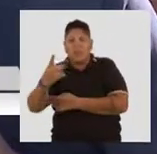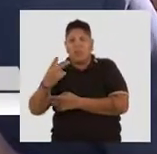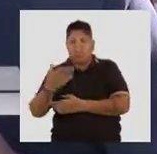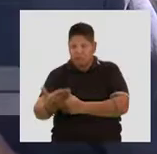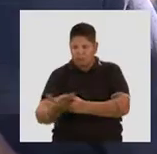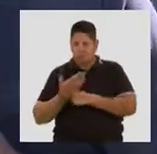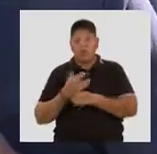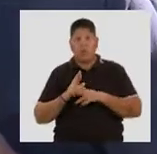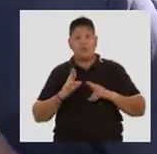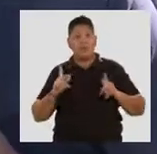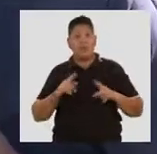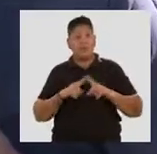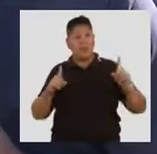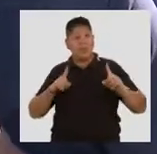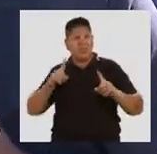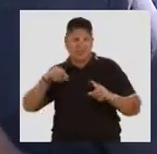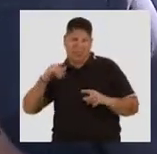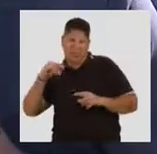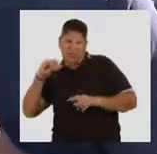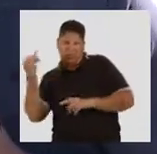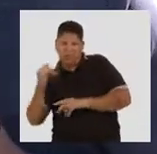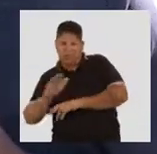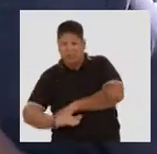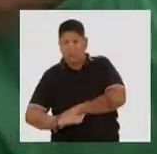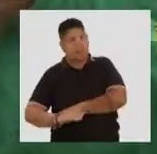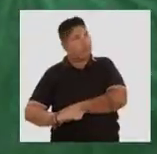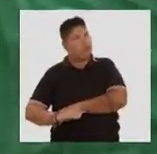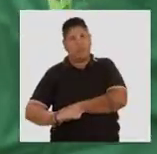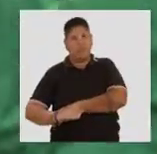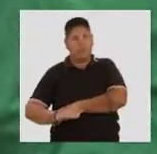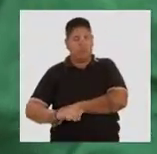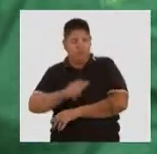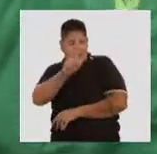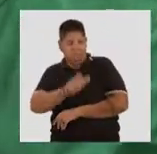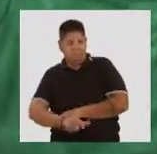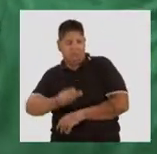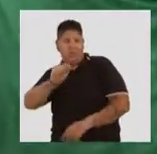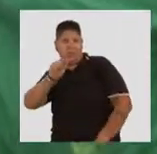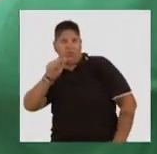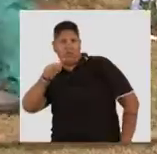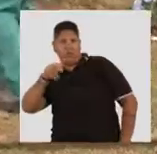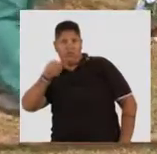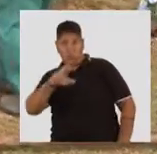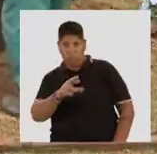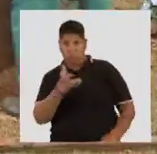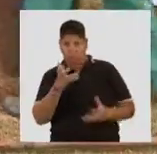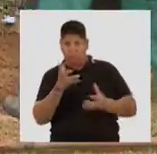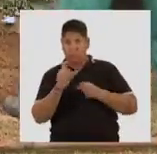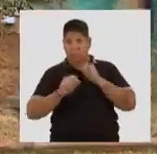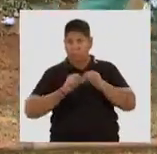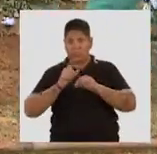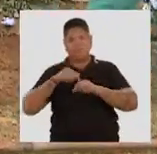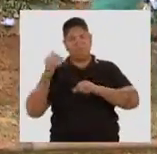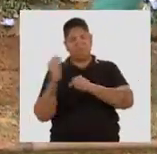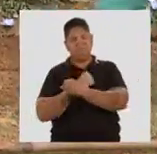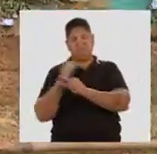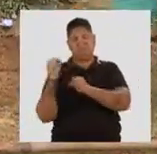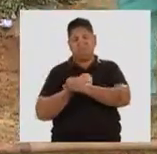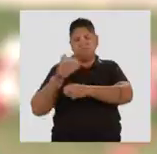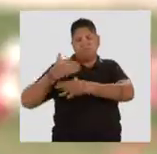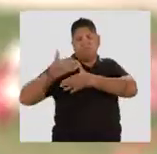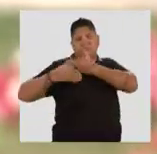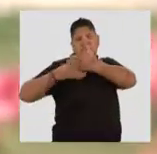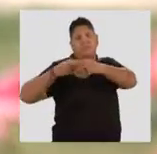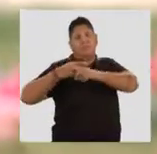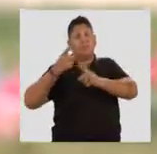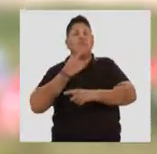forma diferente, mas não menos importante. Seu Agenor queria ser pedreiro, mas sua vontade de